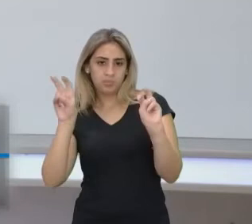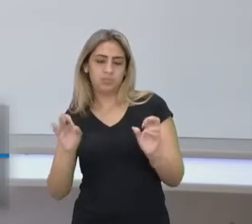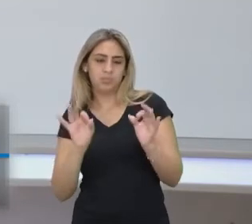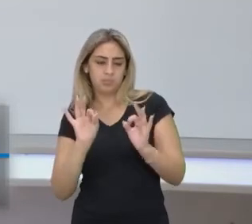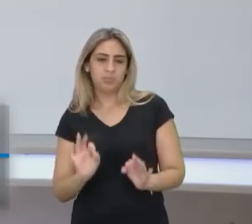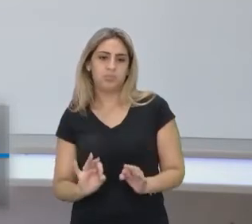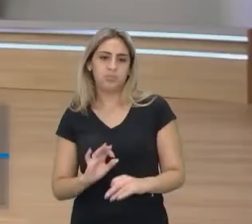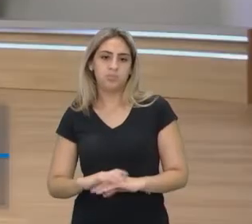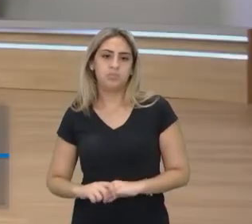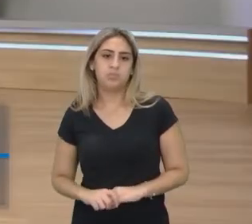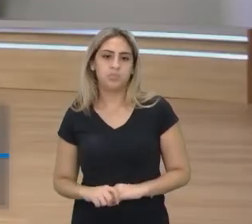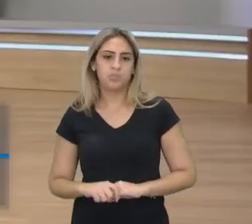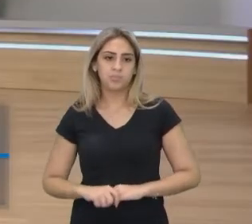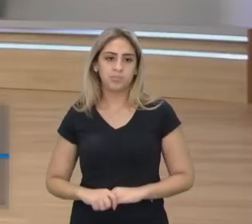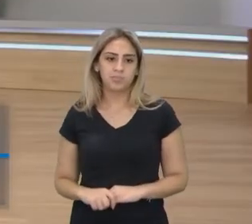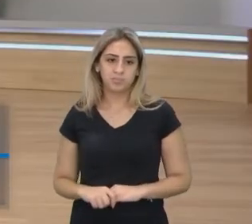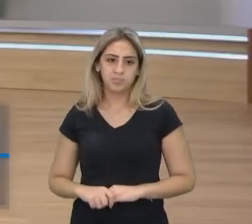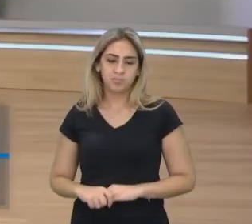central.